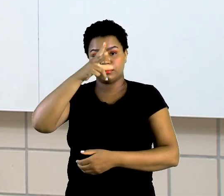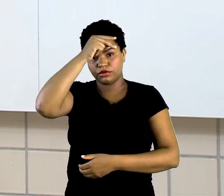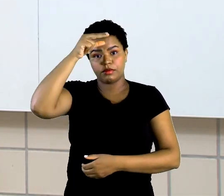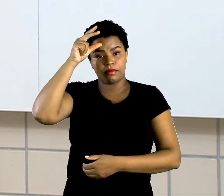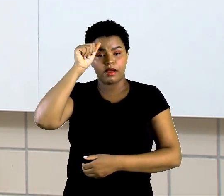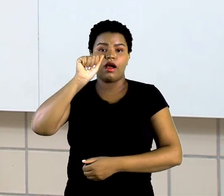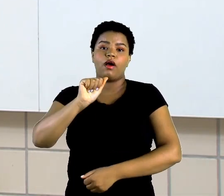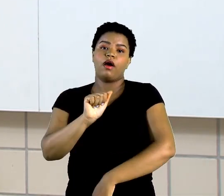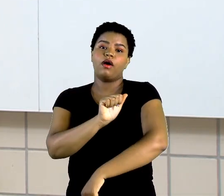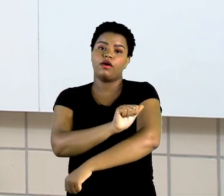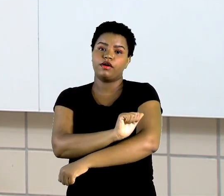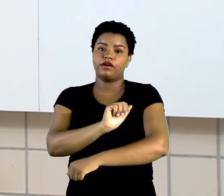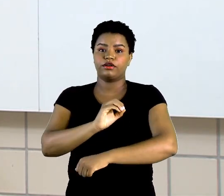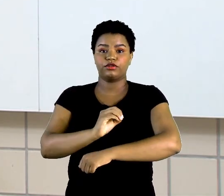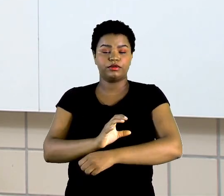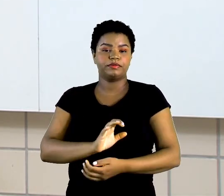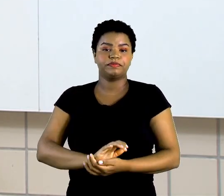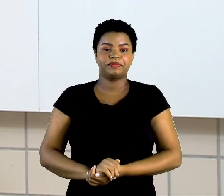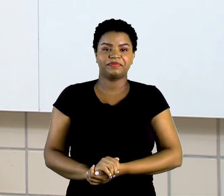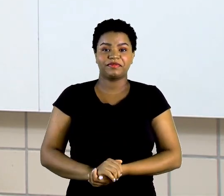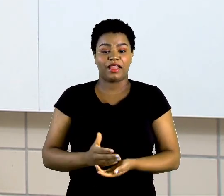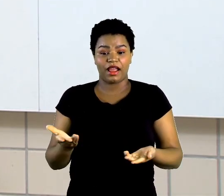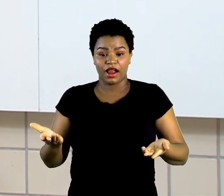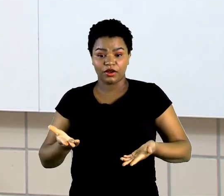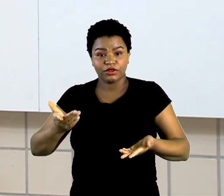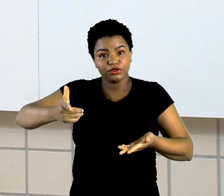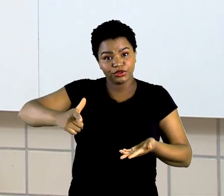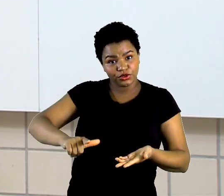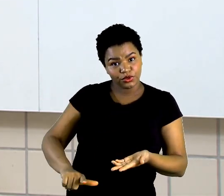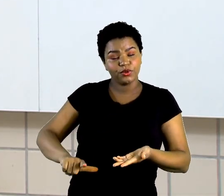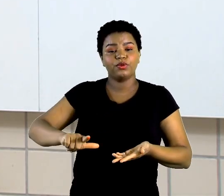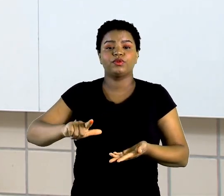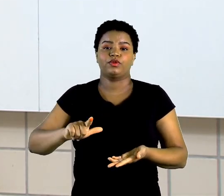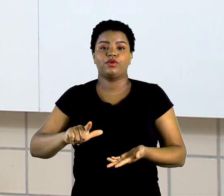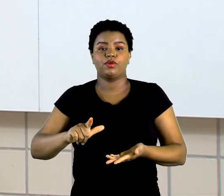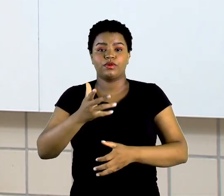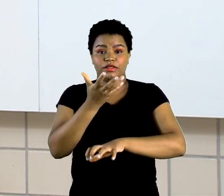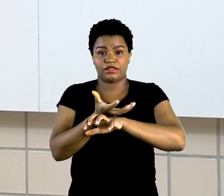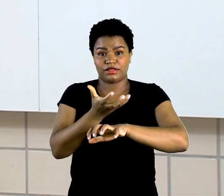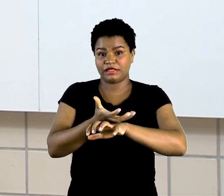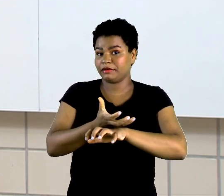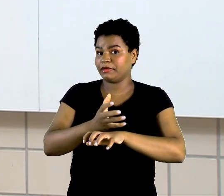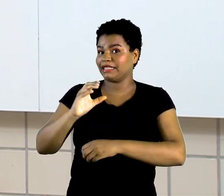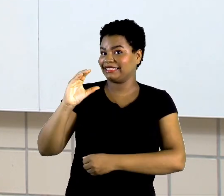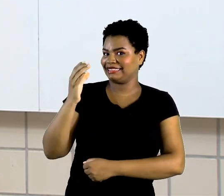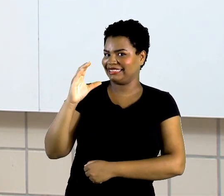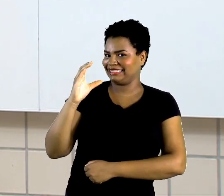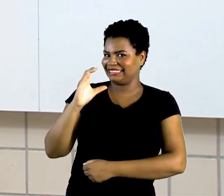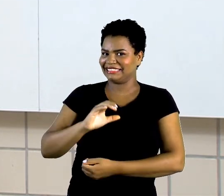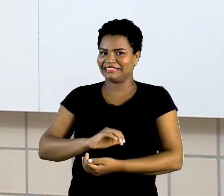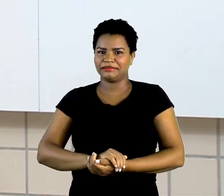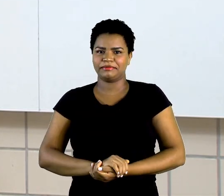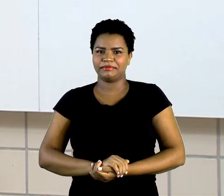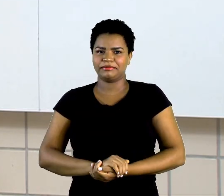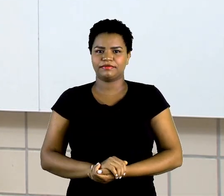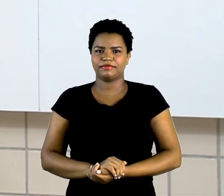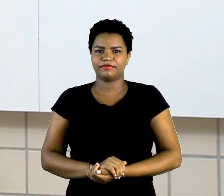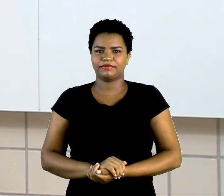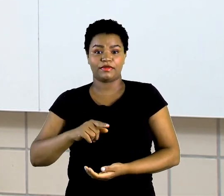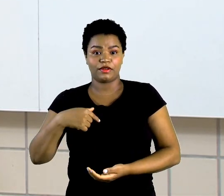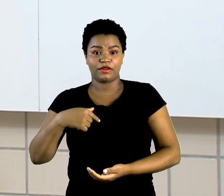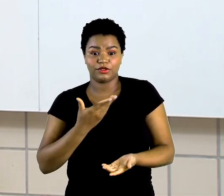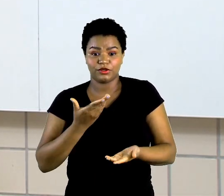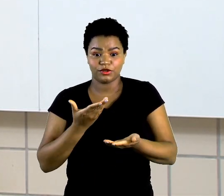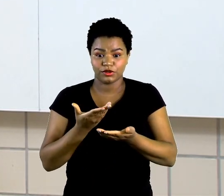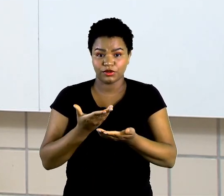nós estamos aqui novamente com o componente curricular de Ciências. Vamos estar aprendendo um